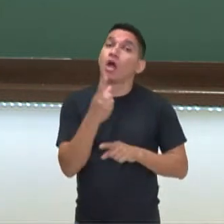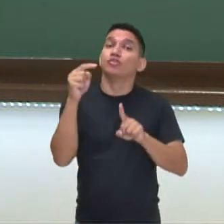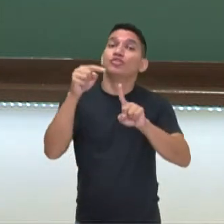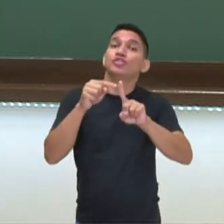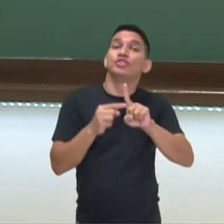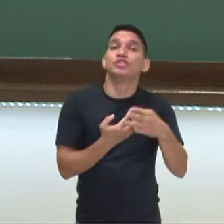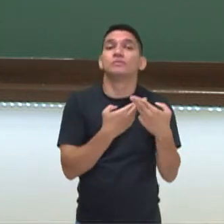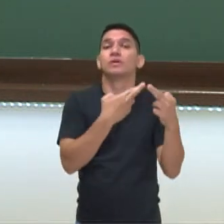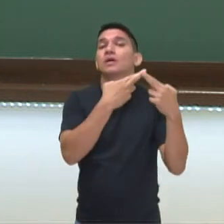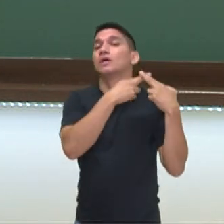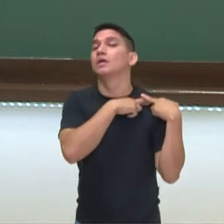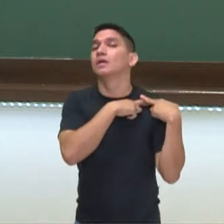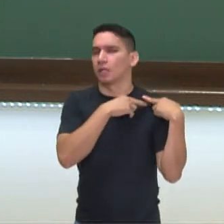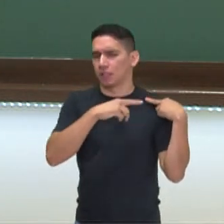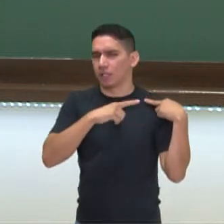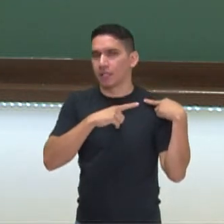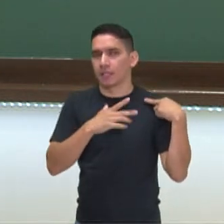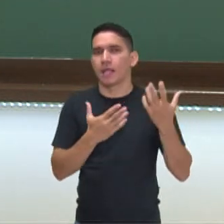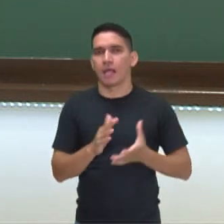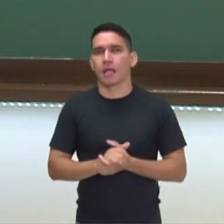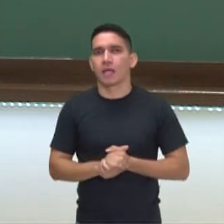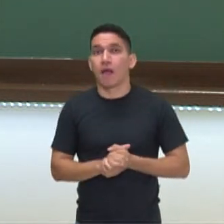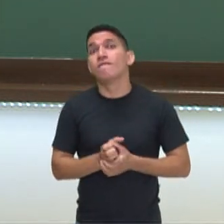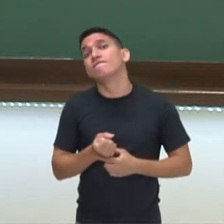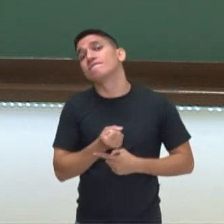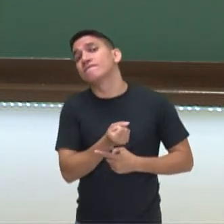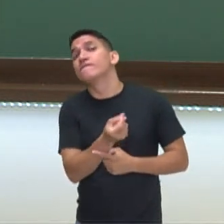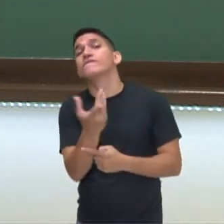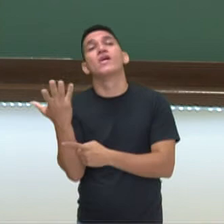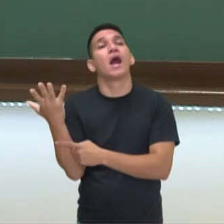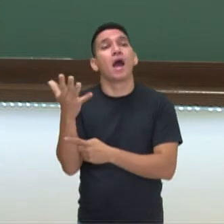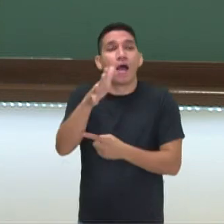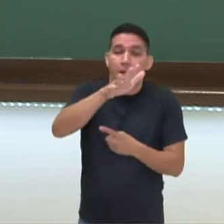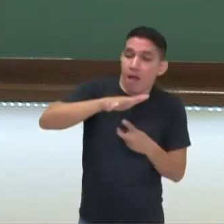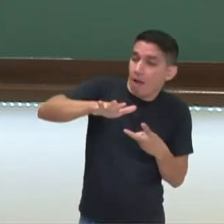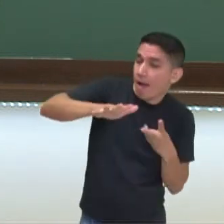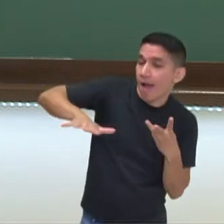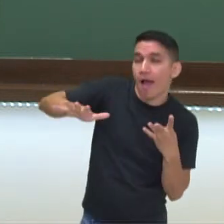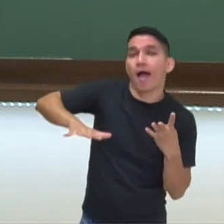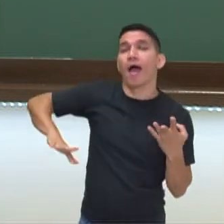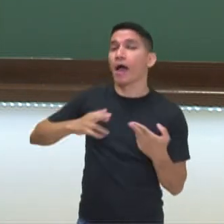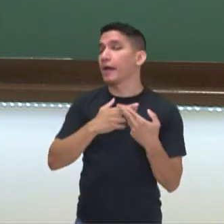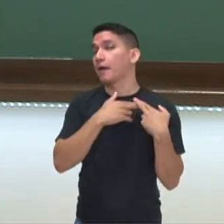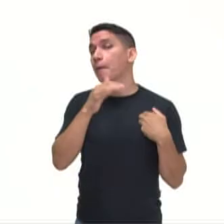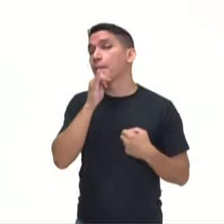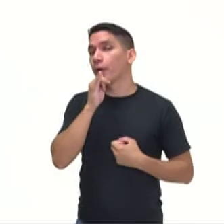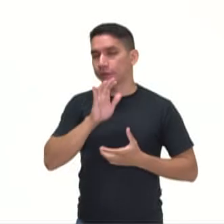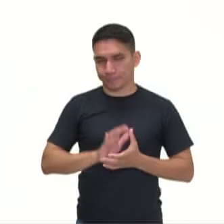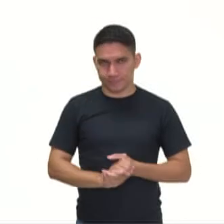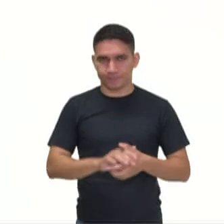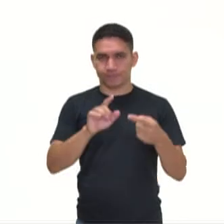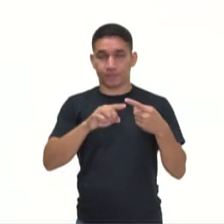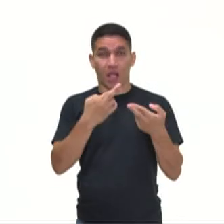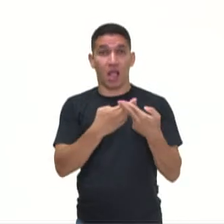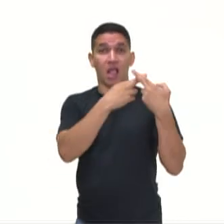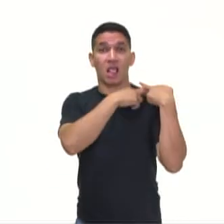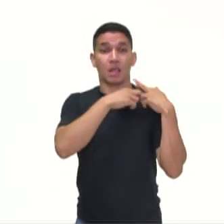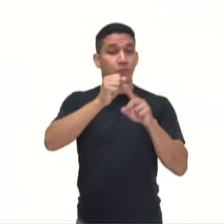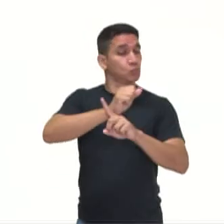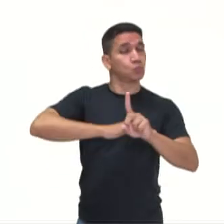tipos de responsabilidade. Então nós temos campos aí da responsabilidade, como por exemplo a